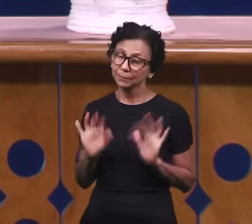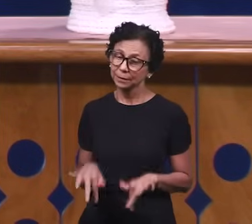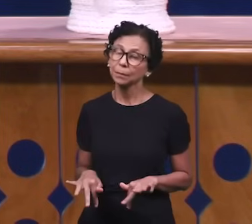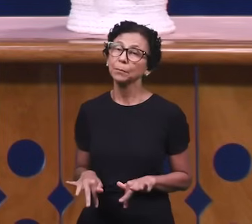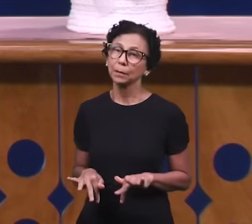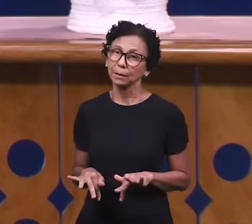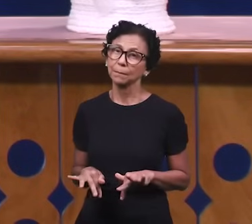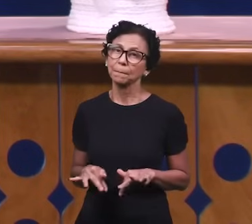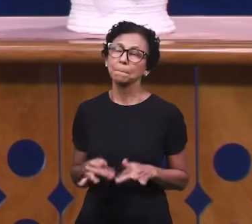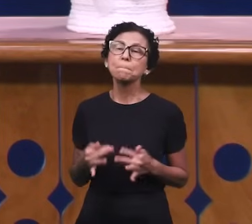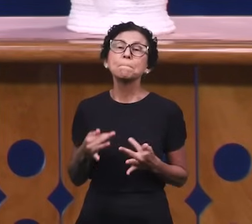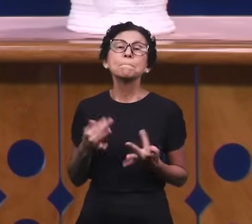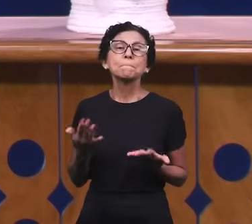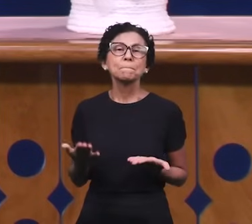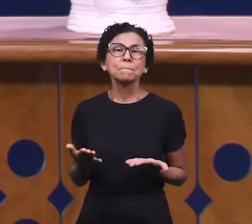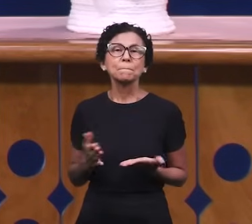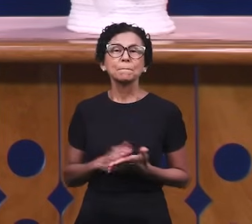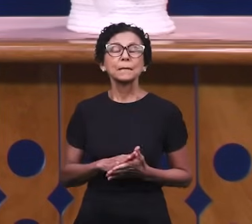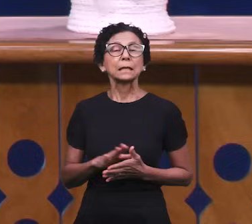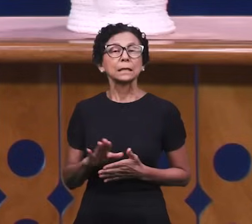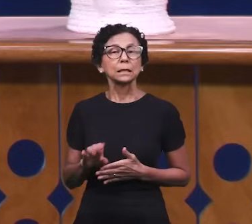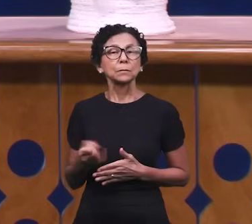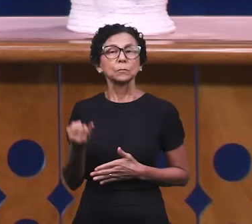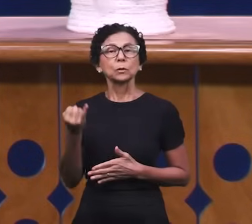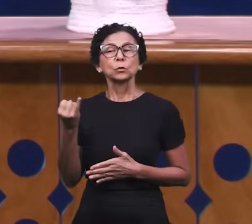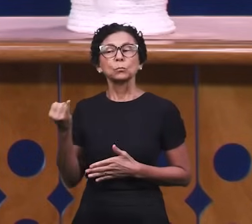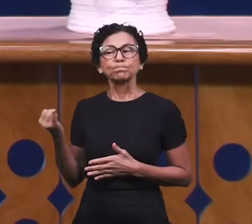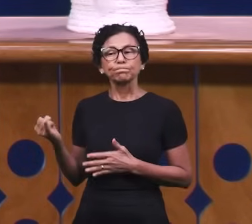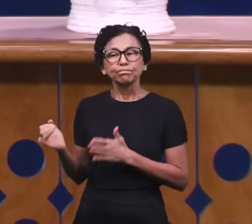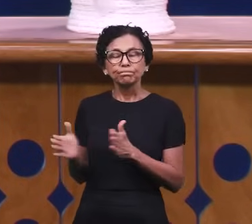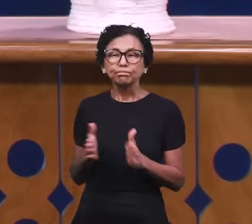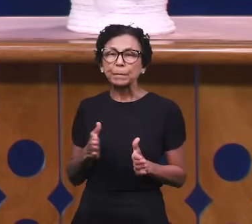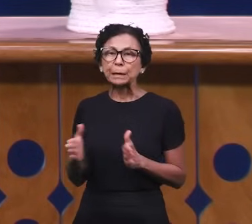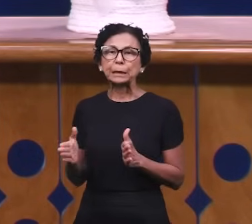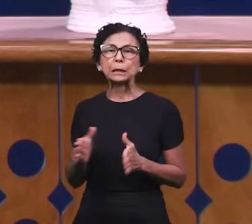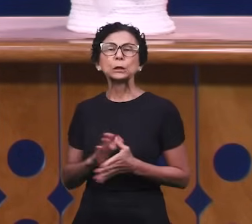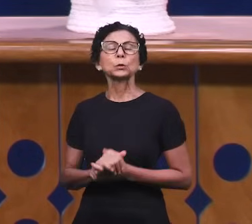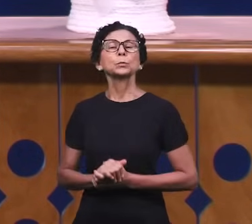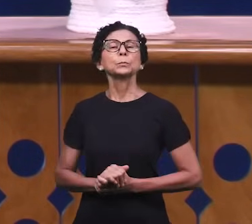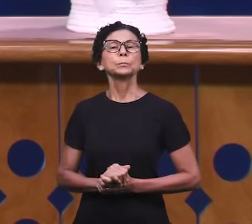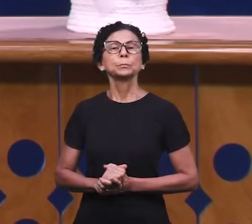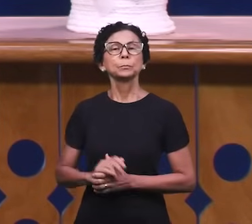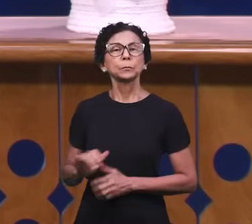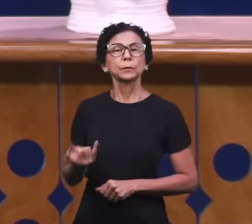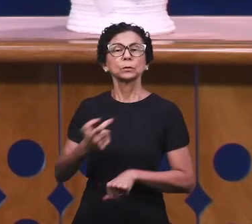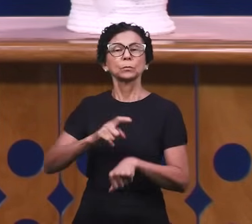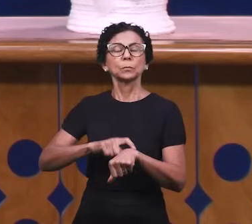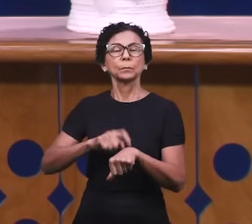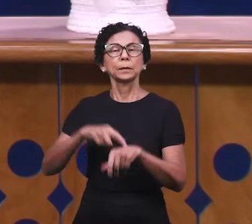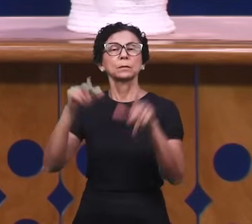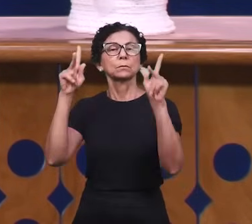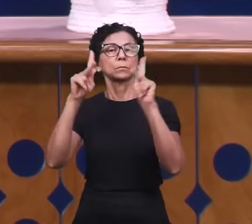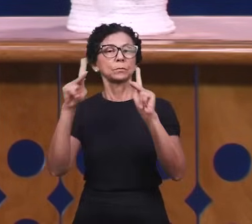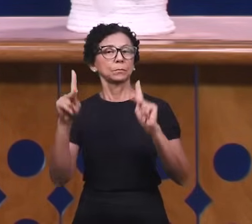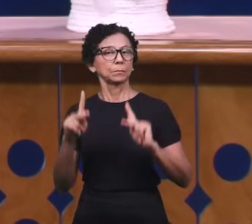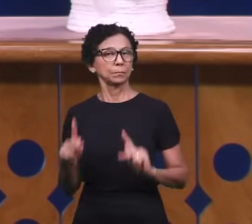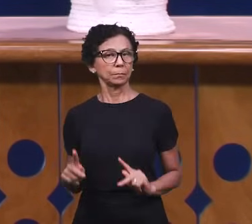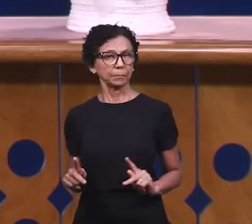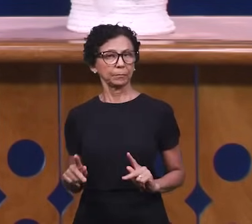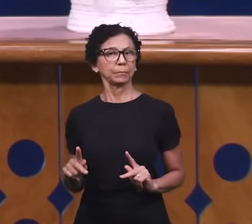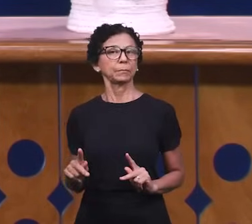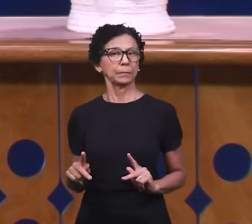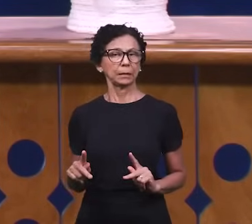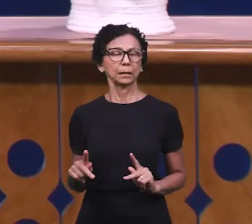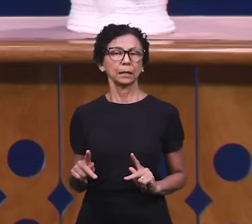momento. E que que ele fez nesse tempo? Ele se fortaleceu. Ele aproveitou os momentos de paz. Ele